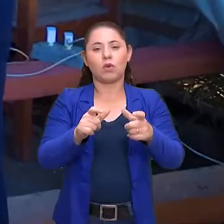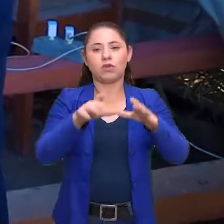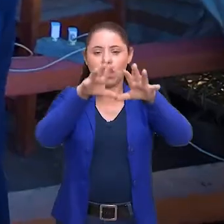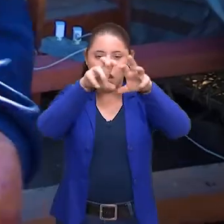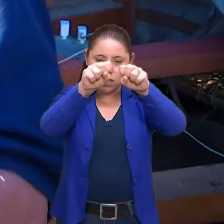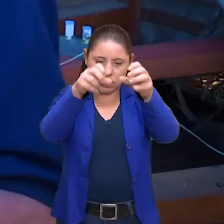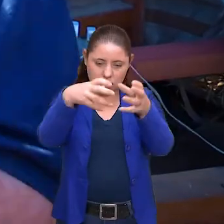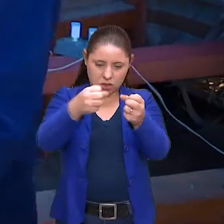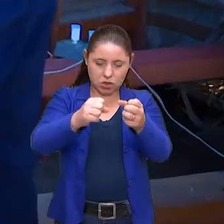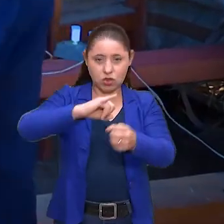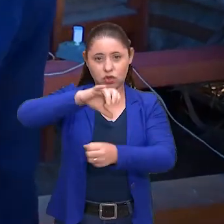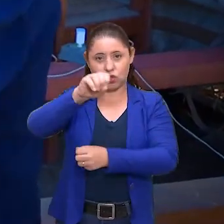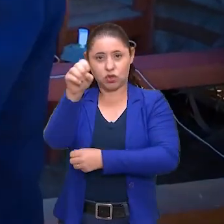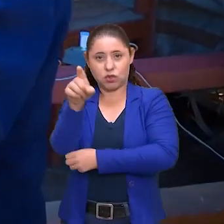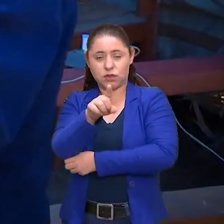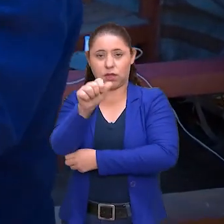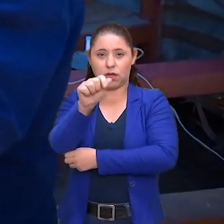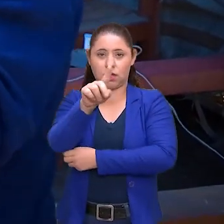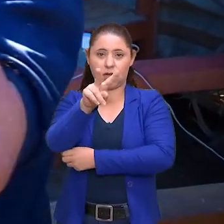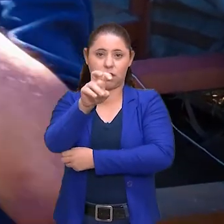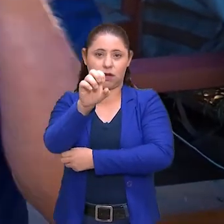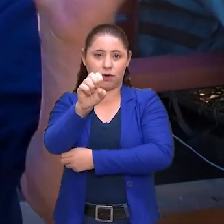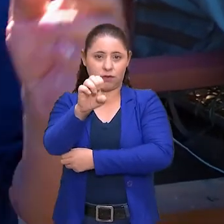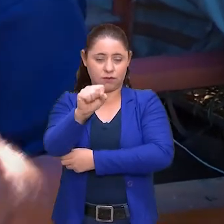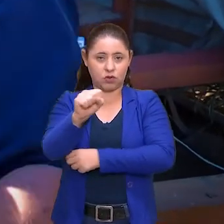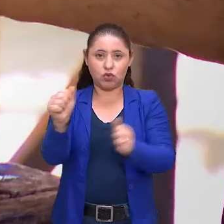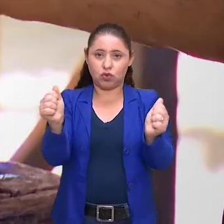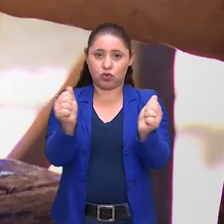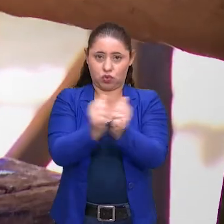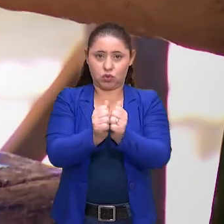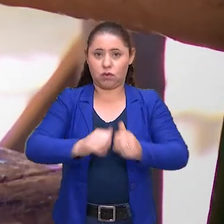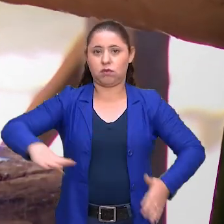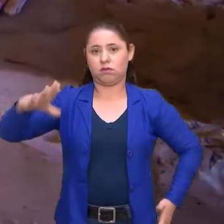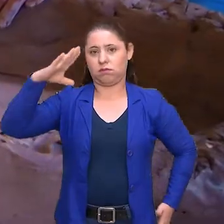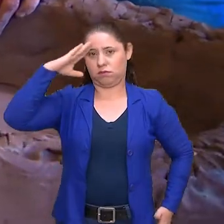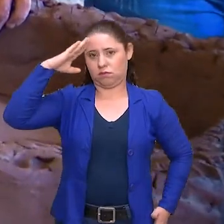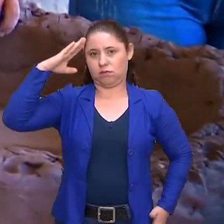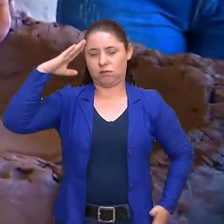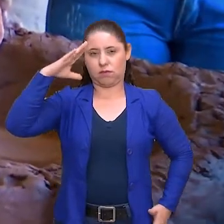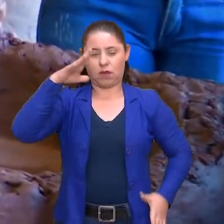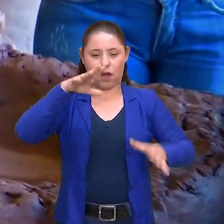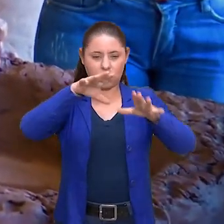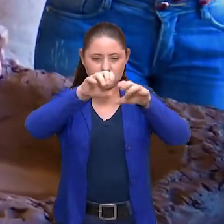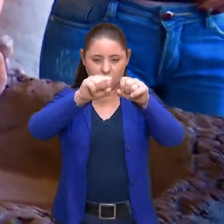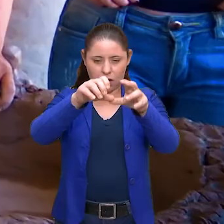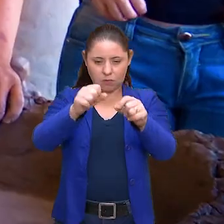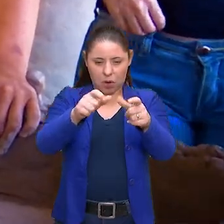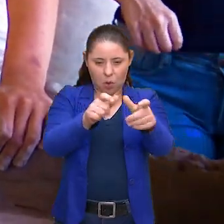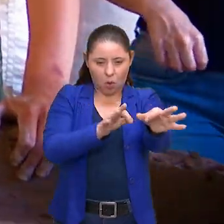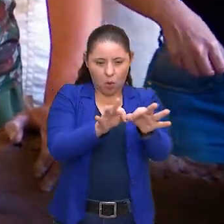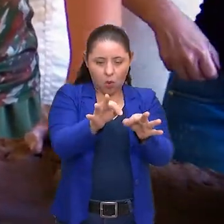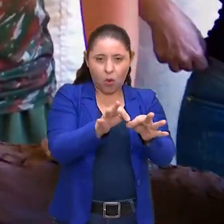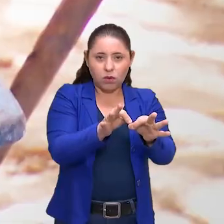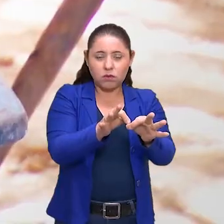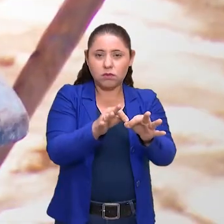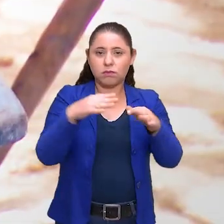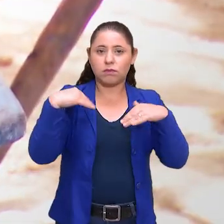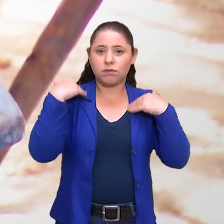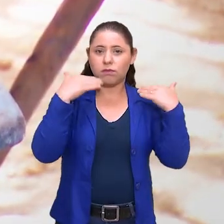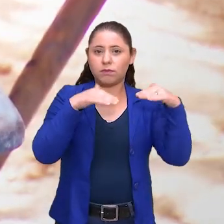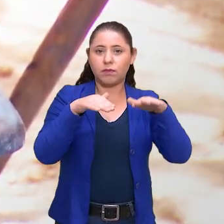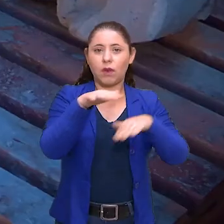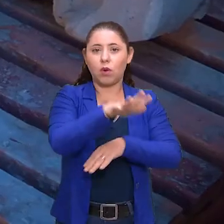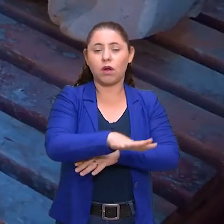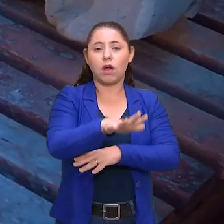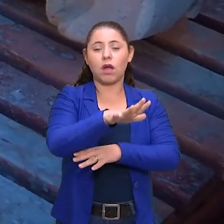Pantanal, onde o escultor José Alves Branco Correia, junto com militares do Exército, modela um novo ponto